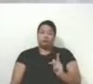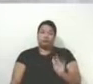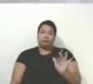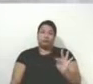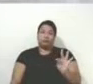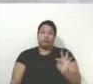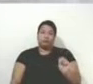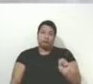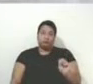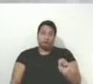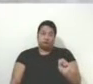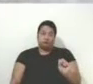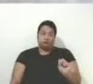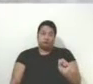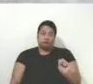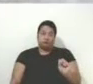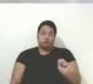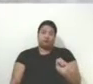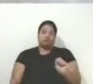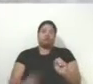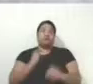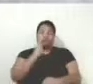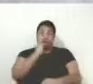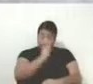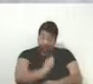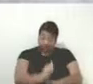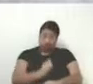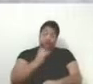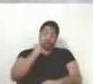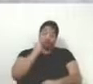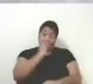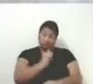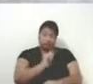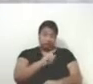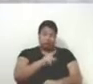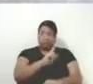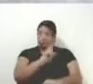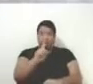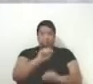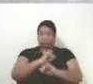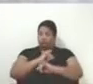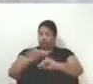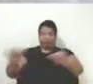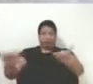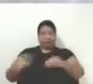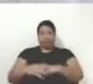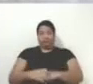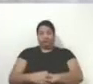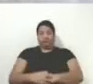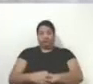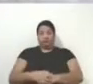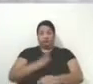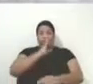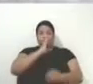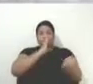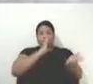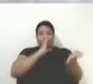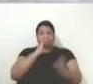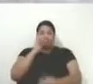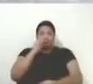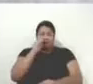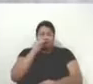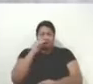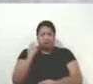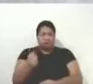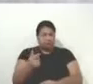E foi notificado, não informou e não tinha funcionário suficiente na